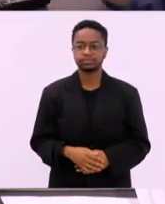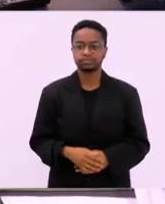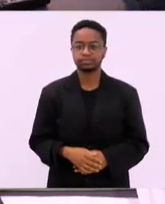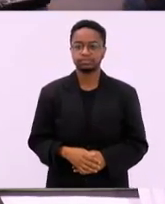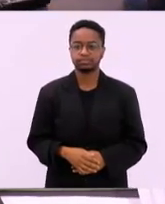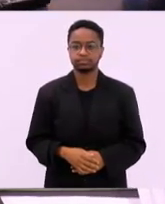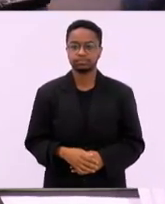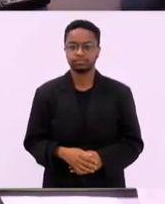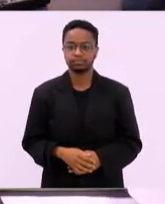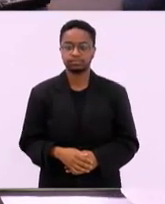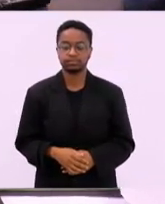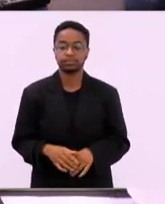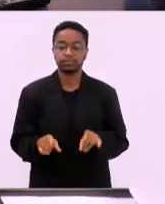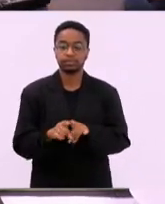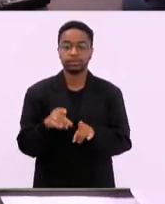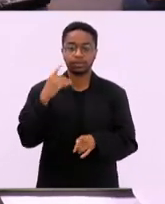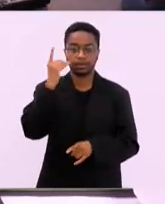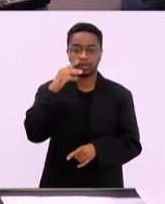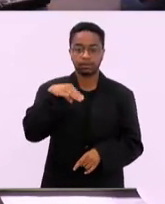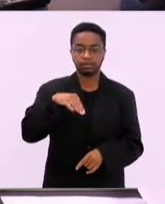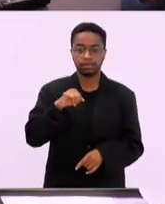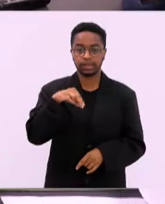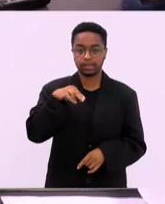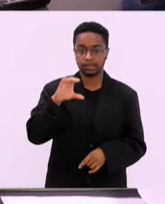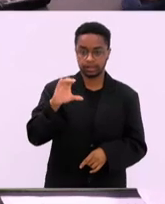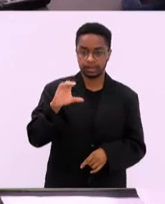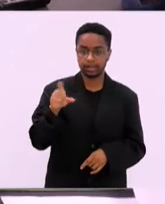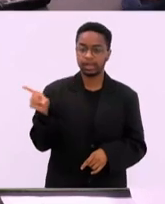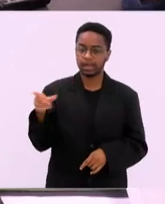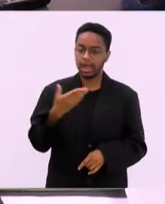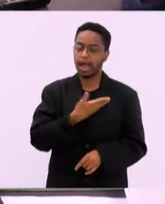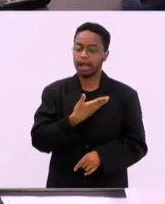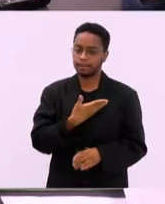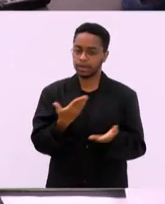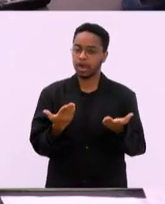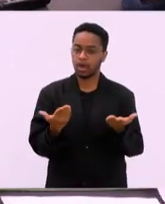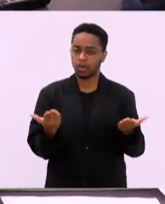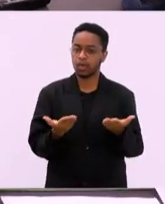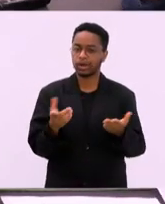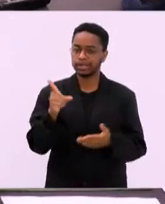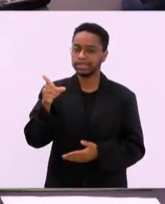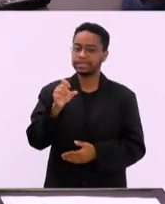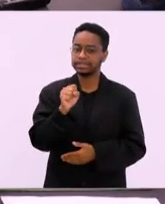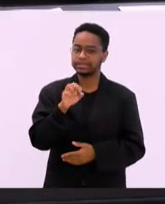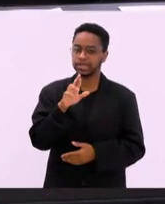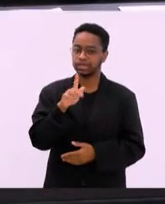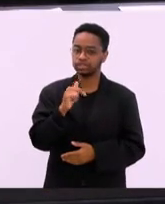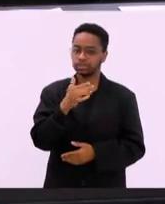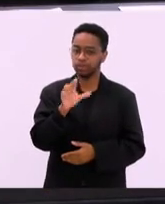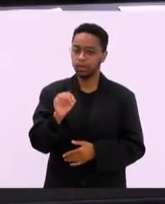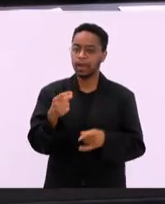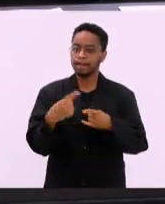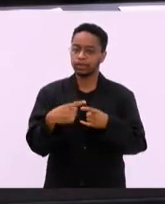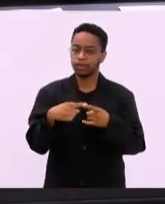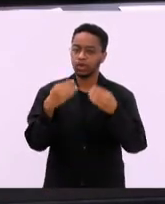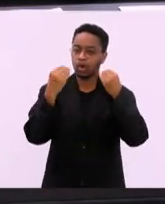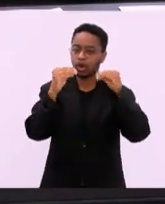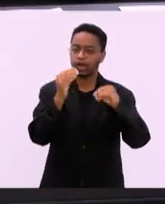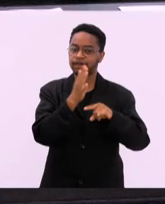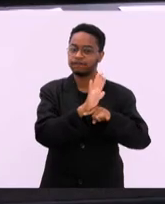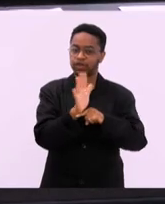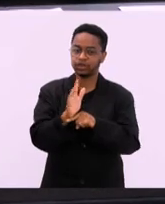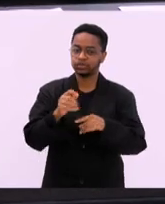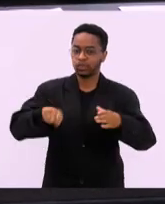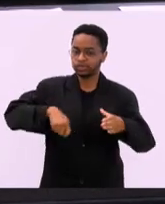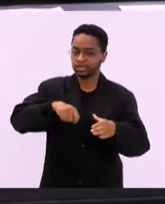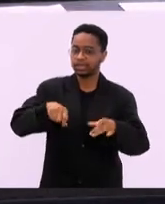O presidente. Além do Luiz Paulo, tá muito colega agora do Dr. Serginho, porque o Dr. Serginho posta ele cozinhando, o Mink agora